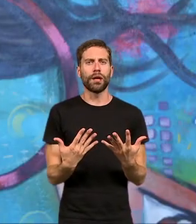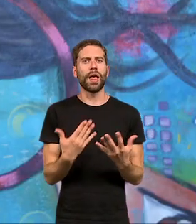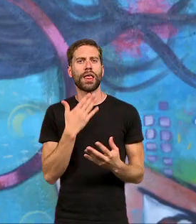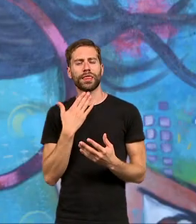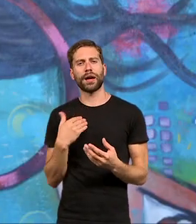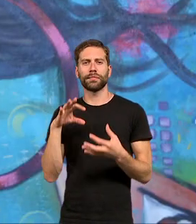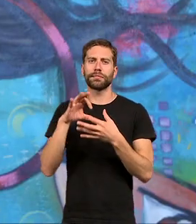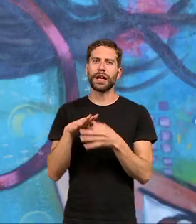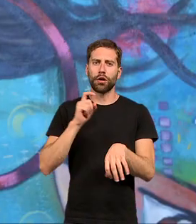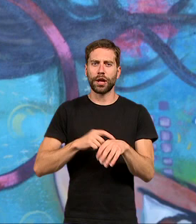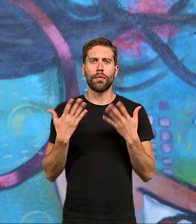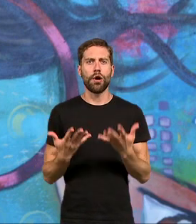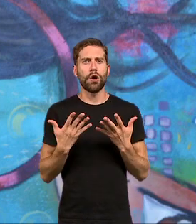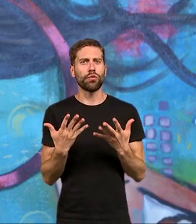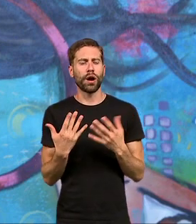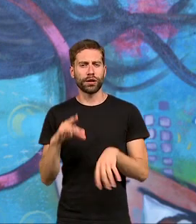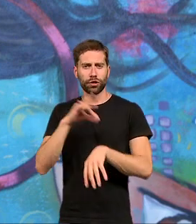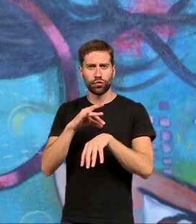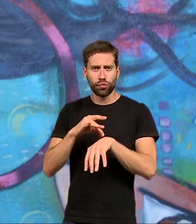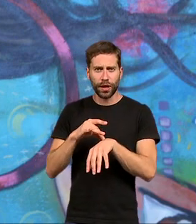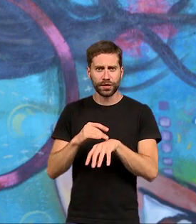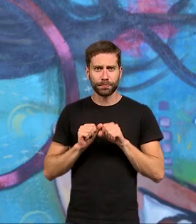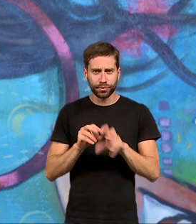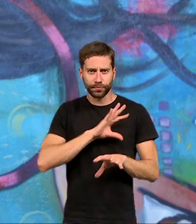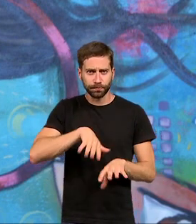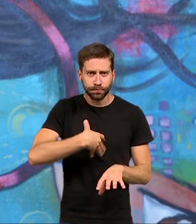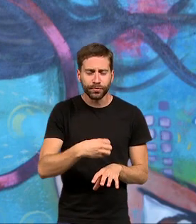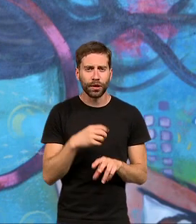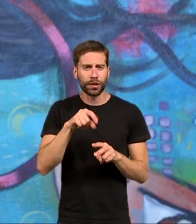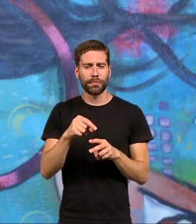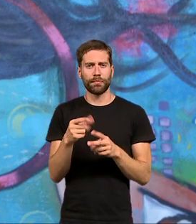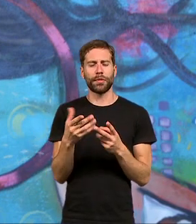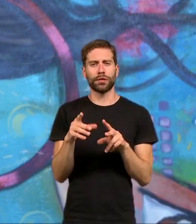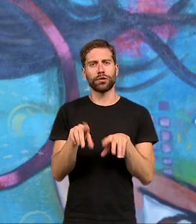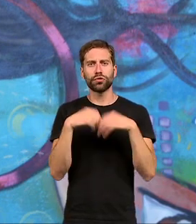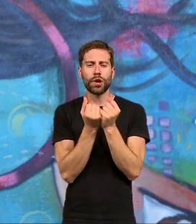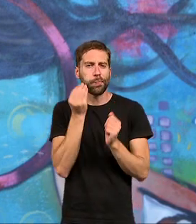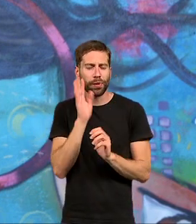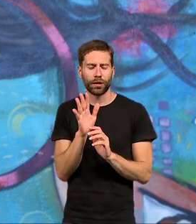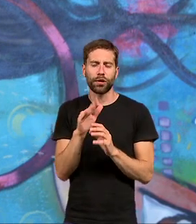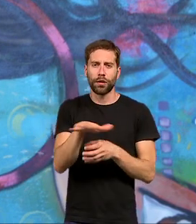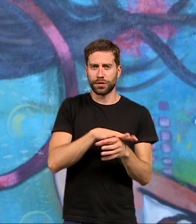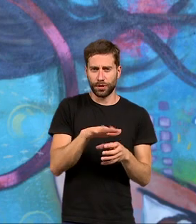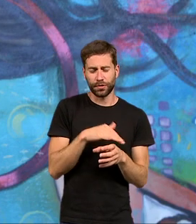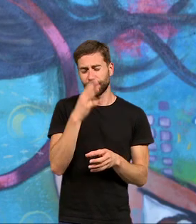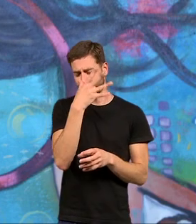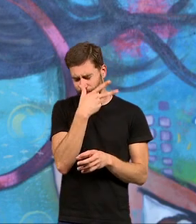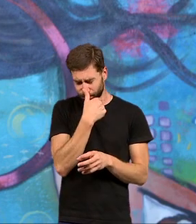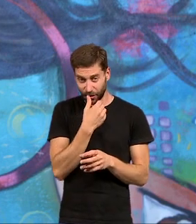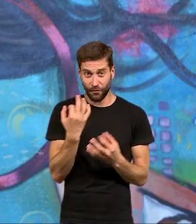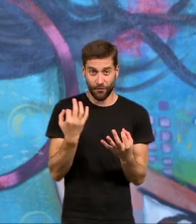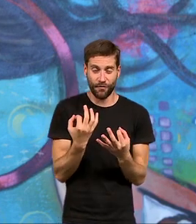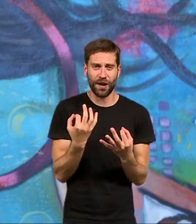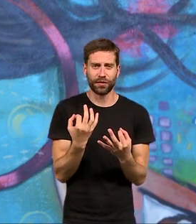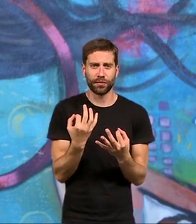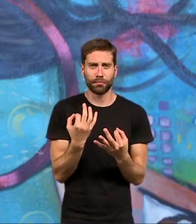pandemia e este isolamento social. É uma situação que, para além de muito triste, me